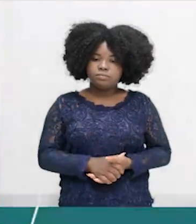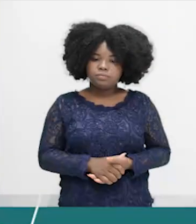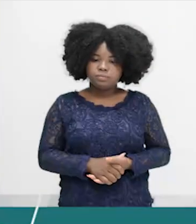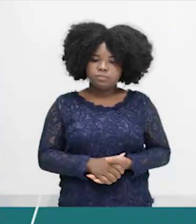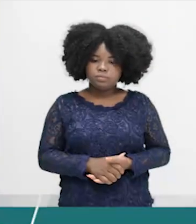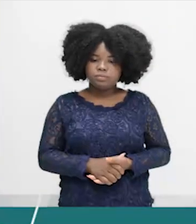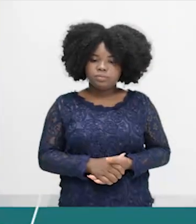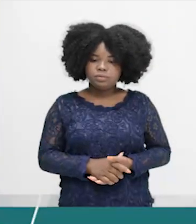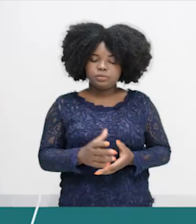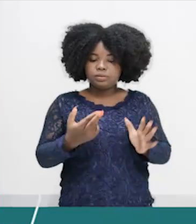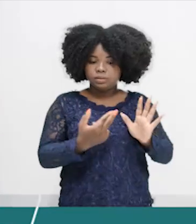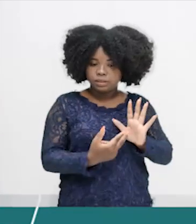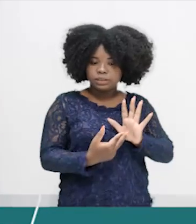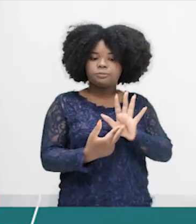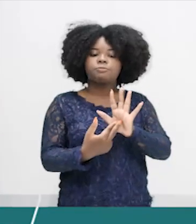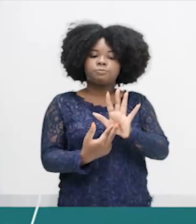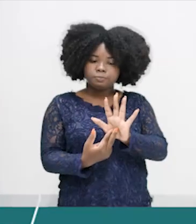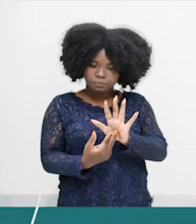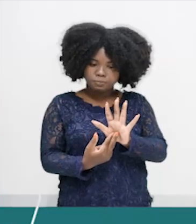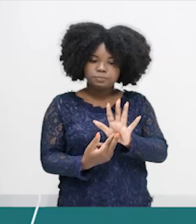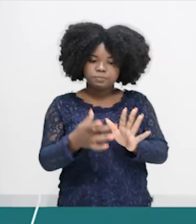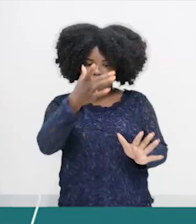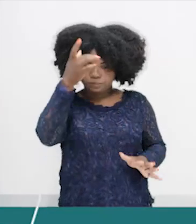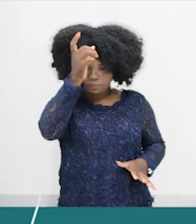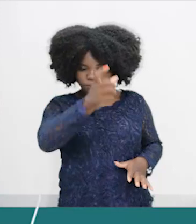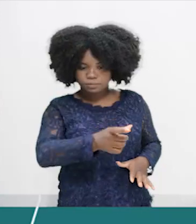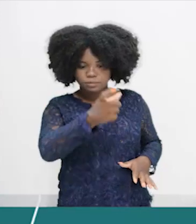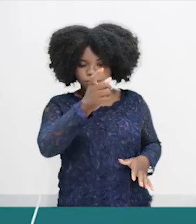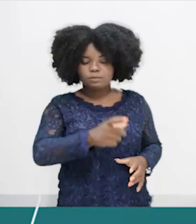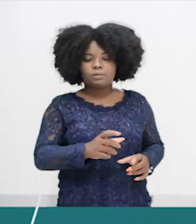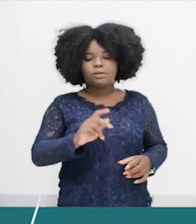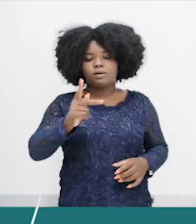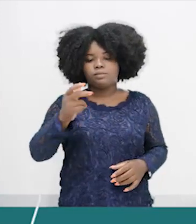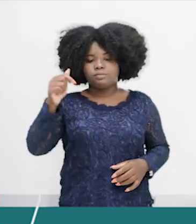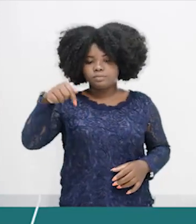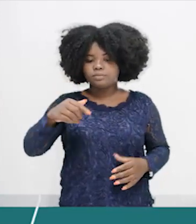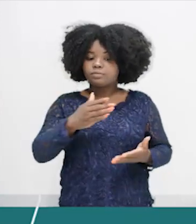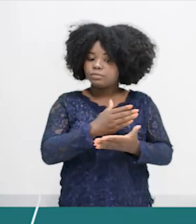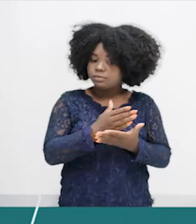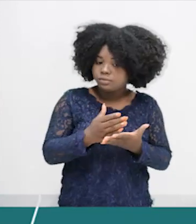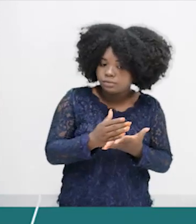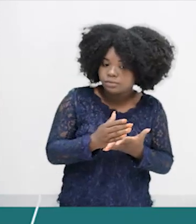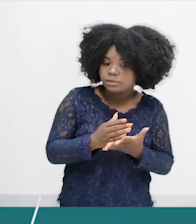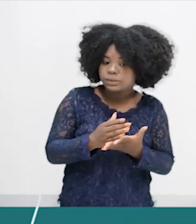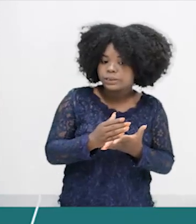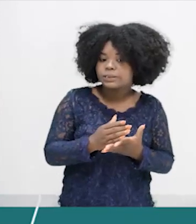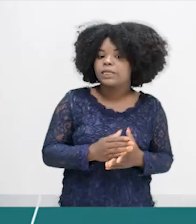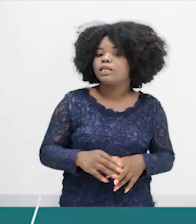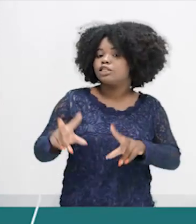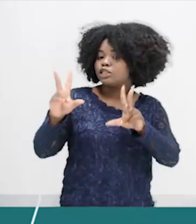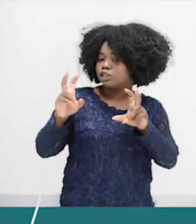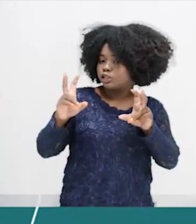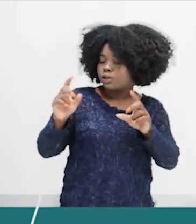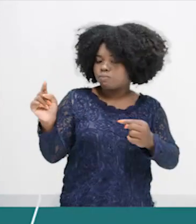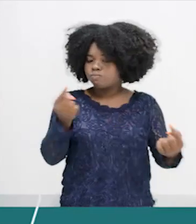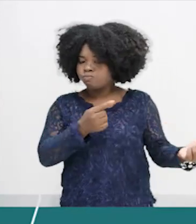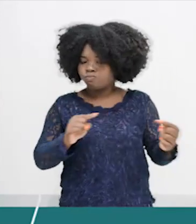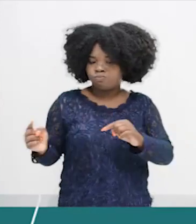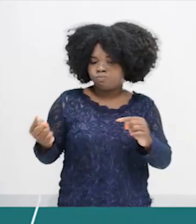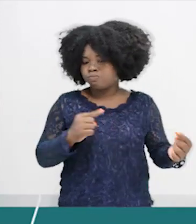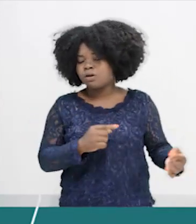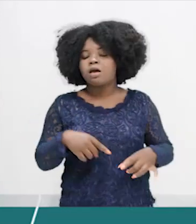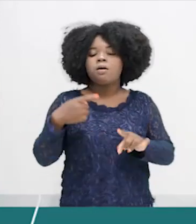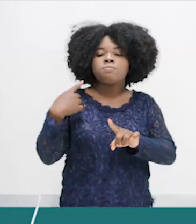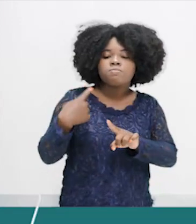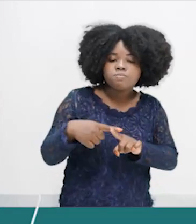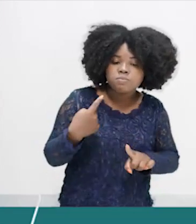trata de representatividade de personagens de histórias em quadrinhos, eu vou começar a falar de temas polêmicos. Por quê? Porque como as histórias em